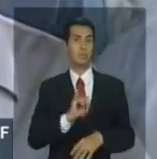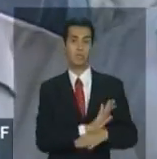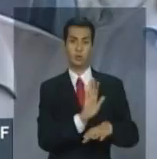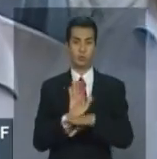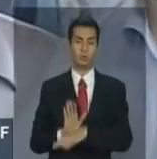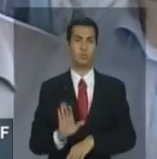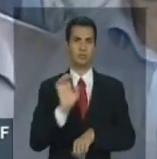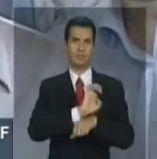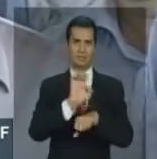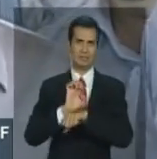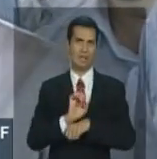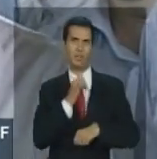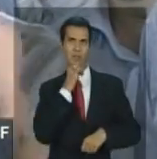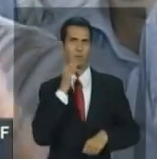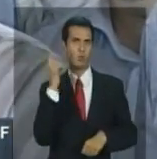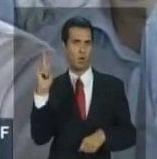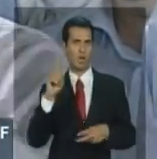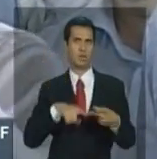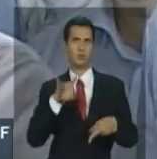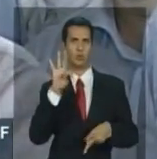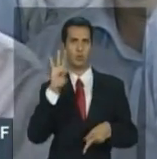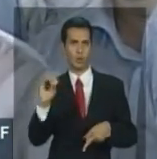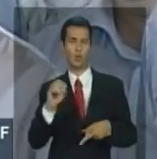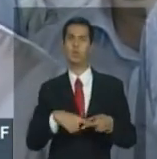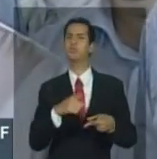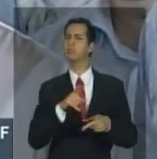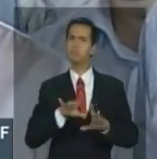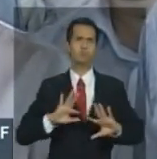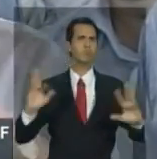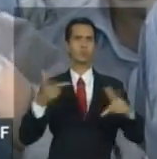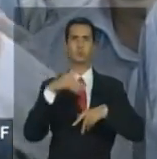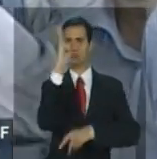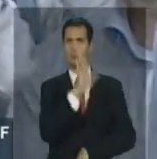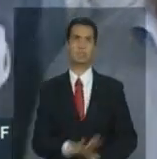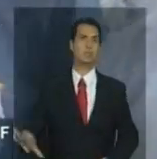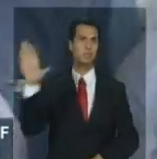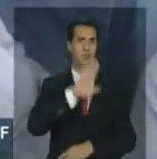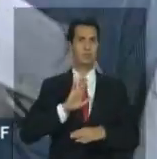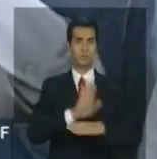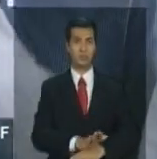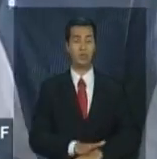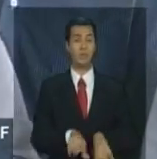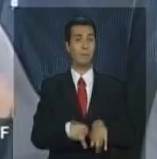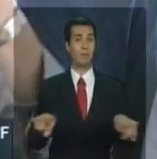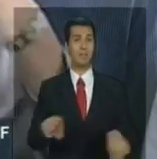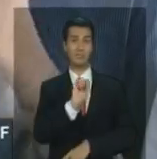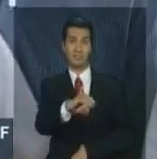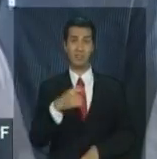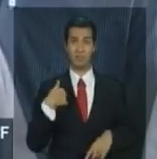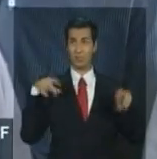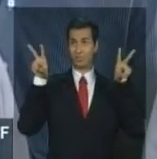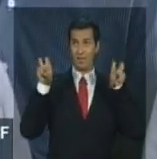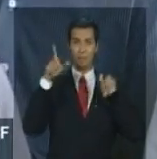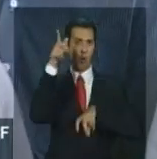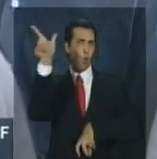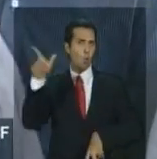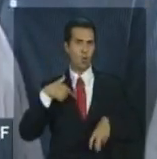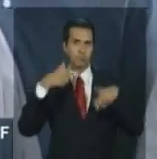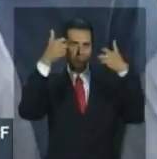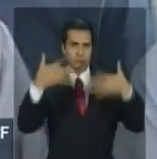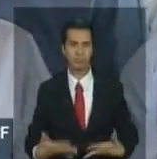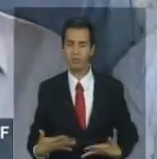como Tocantins e Goiás, beneficia o conjunto da federação. Agora, ai de mim se falar outra coisa, ai de